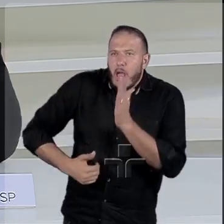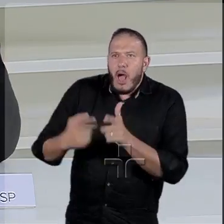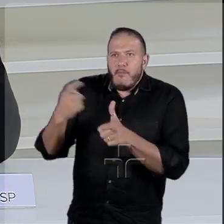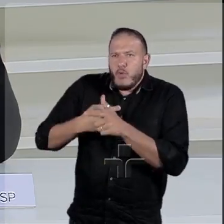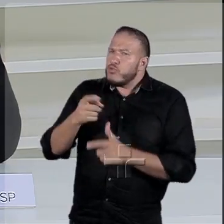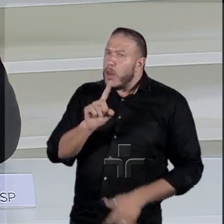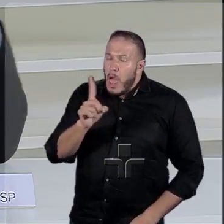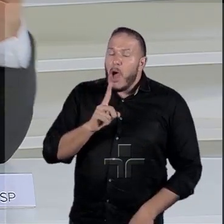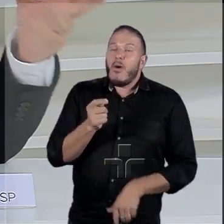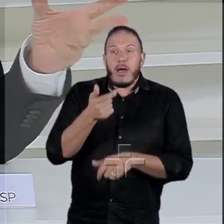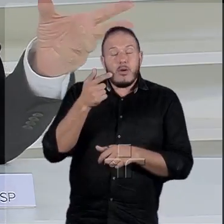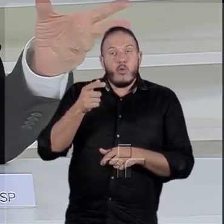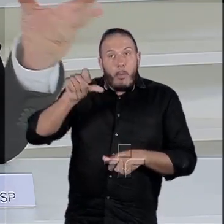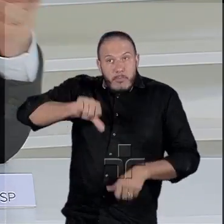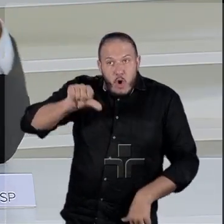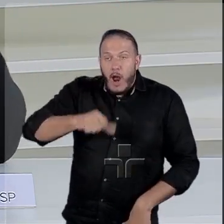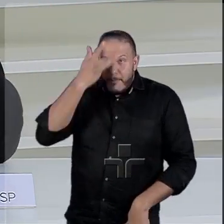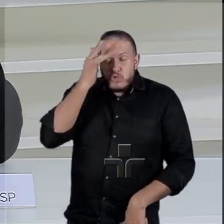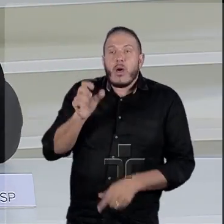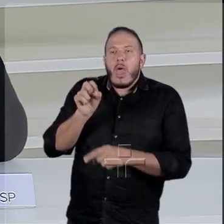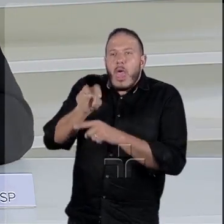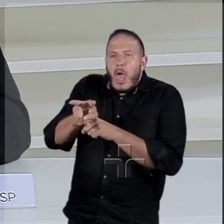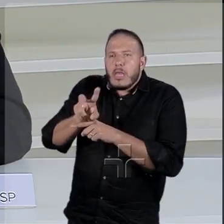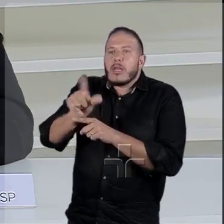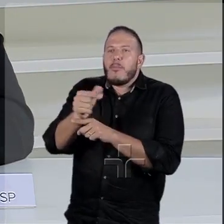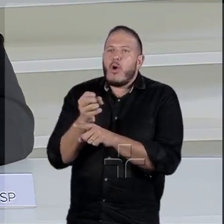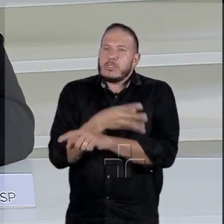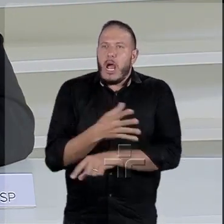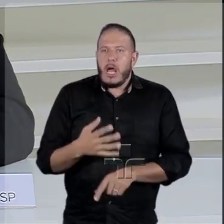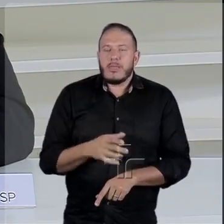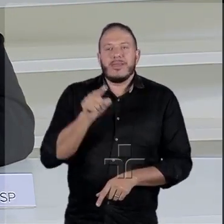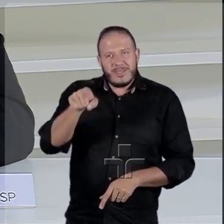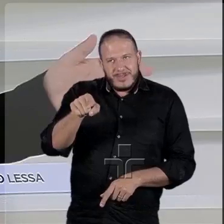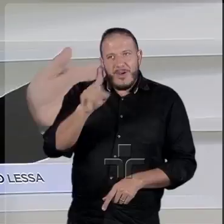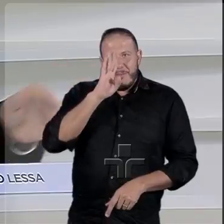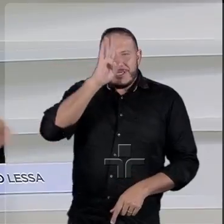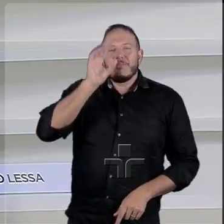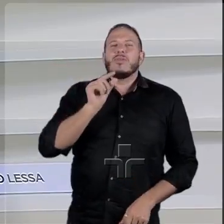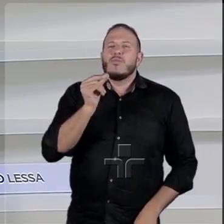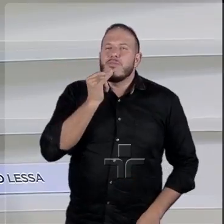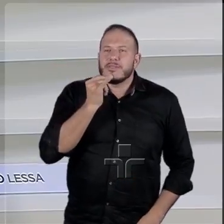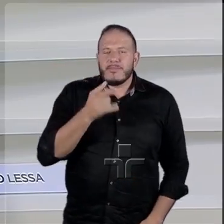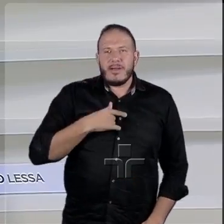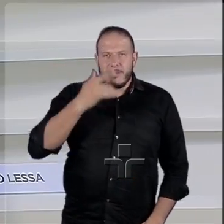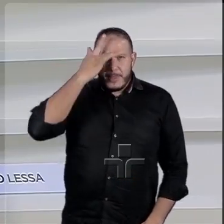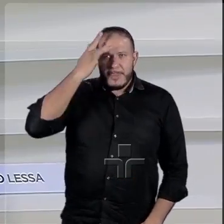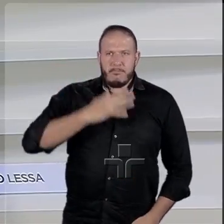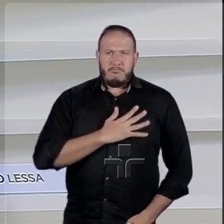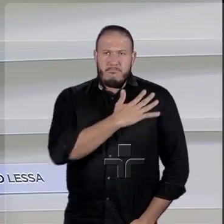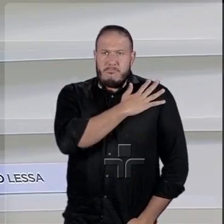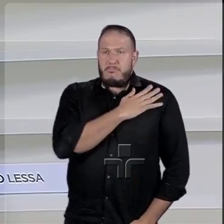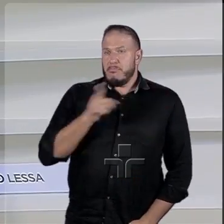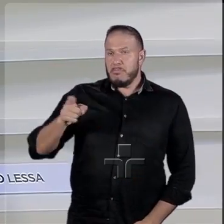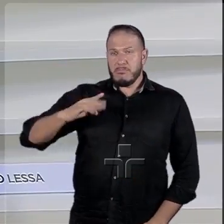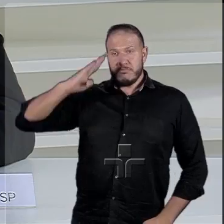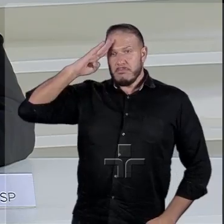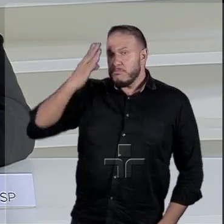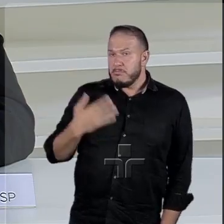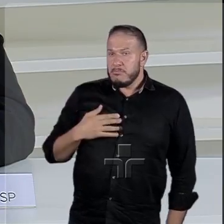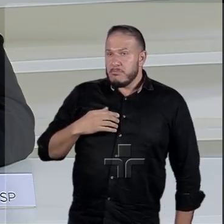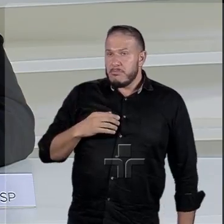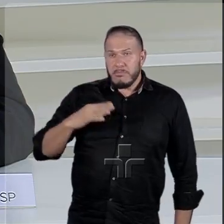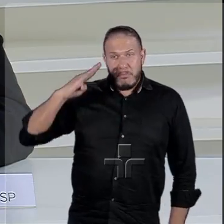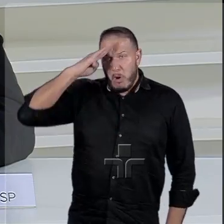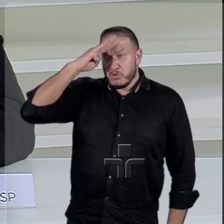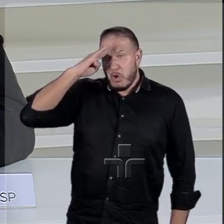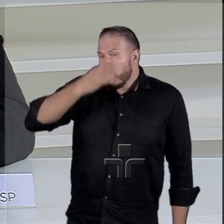quem sai precocemente. E isso, em princípio, está sendo atacado. Que é o caso, por exemplo, do capitão Bolsonaro. Eu não